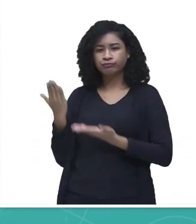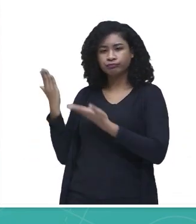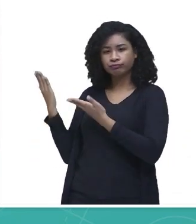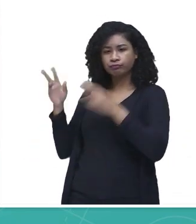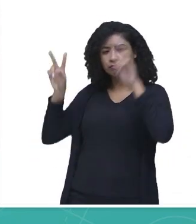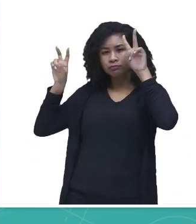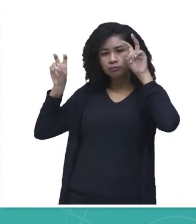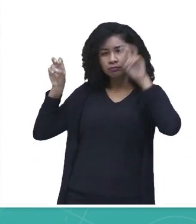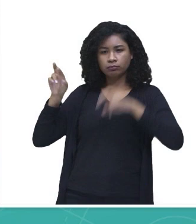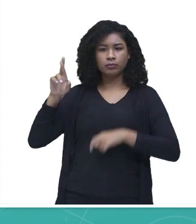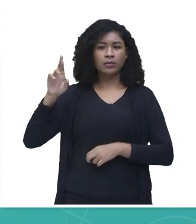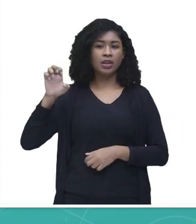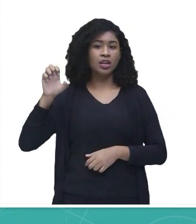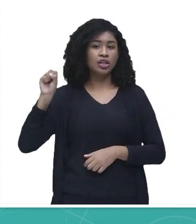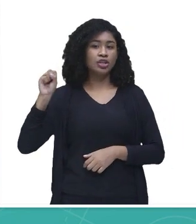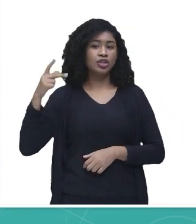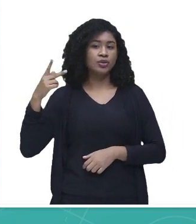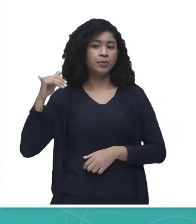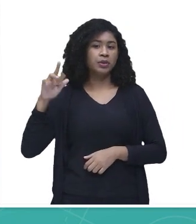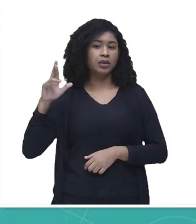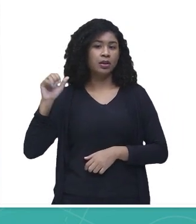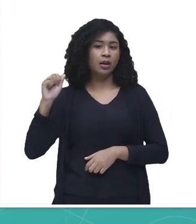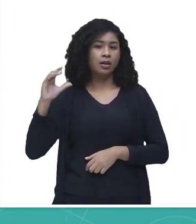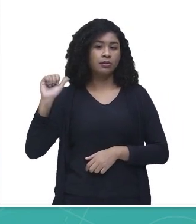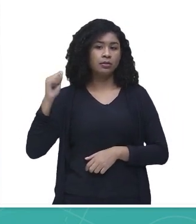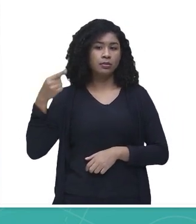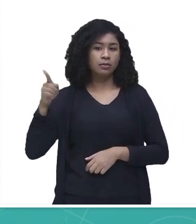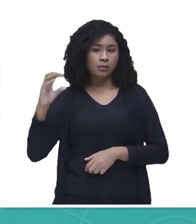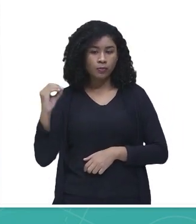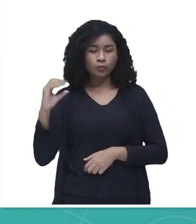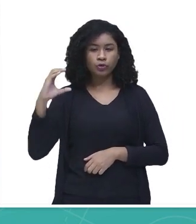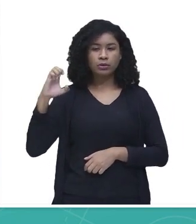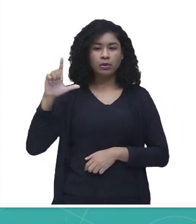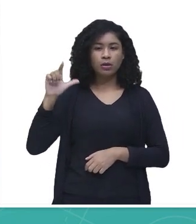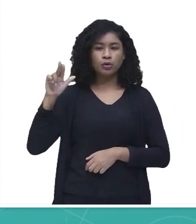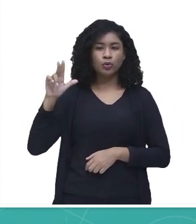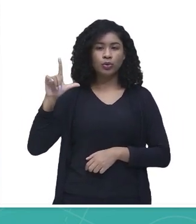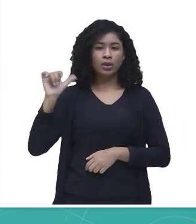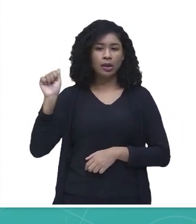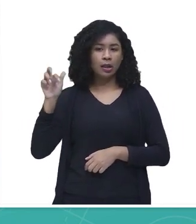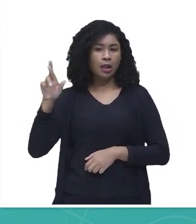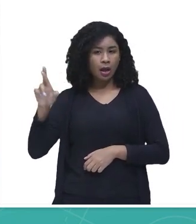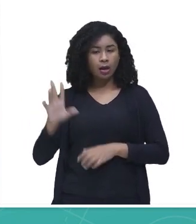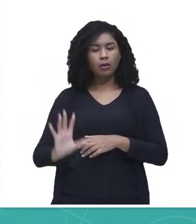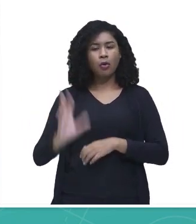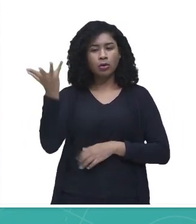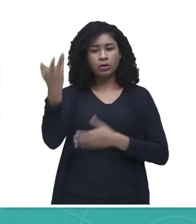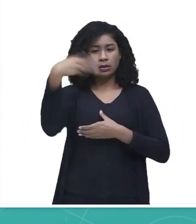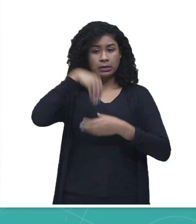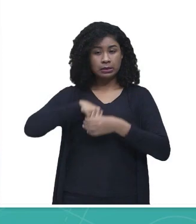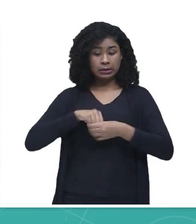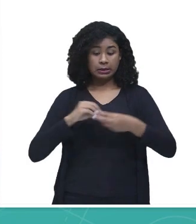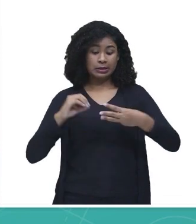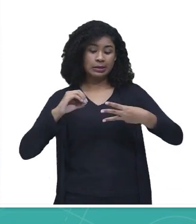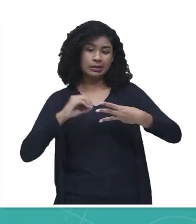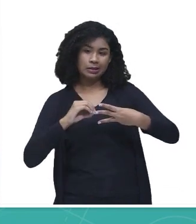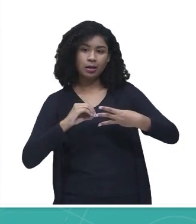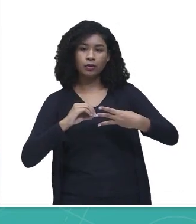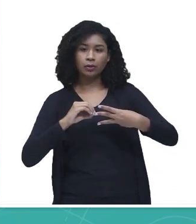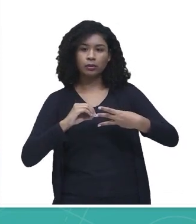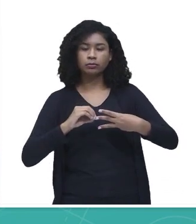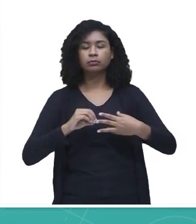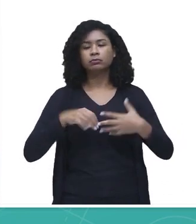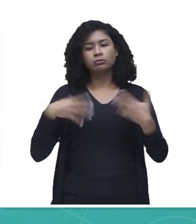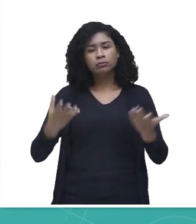células, vai fornecer energia para todas essas transformações que o meu organismo passa, tá? Não só o meu organismo, né, ser humano, mas também